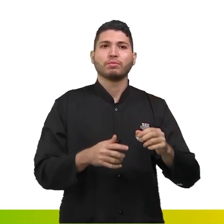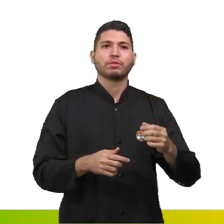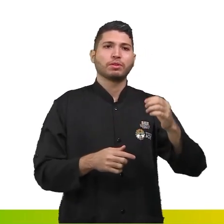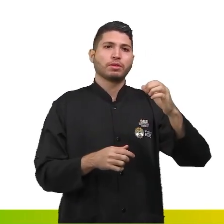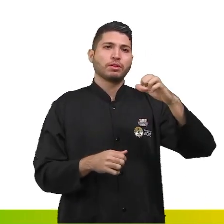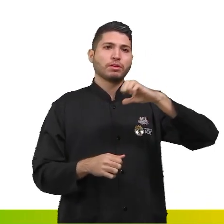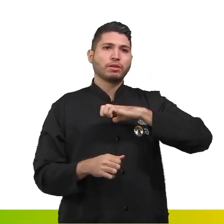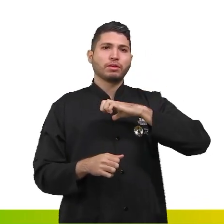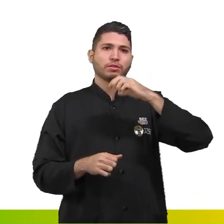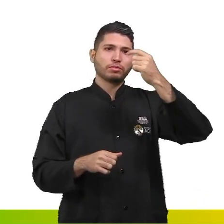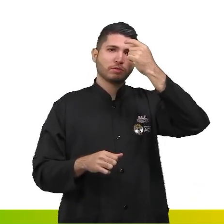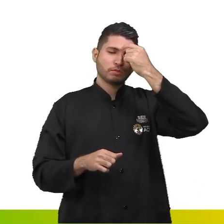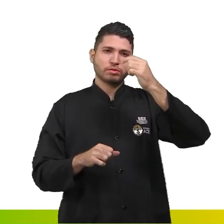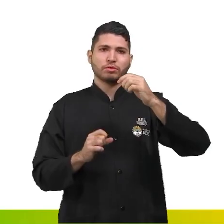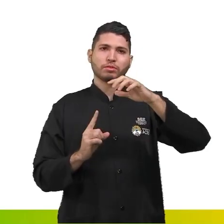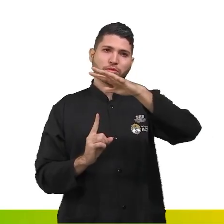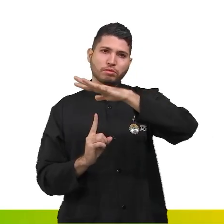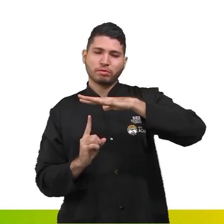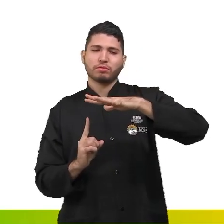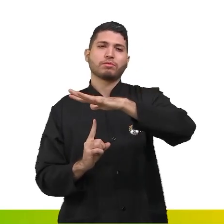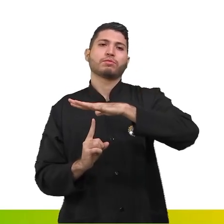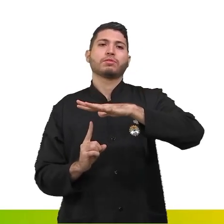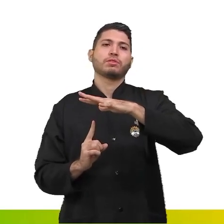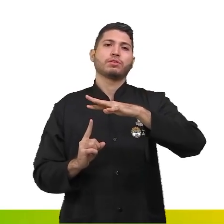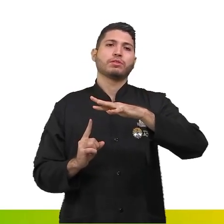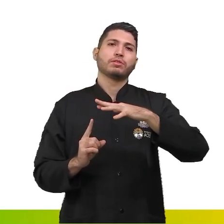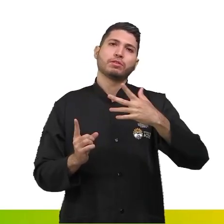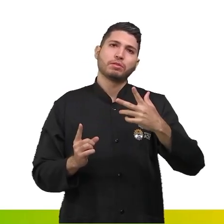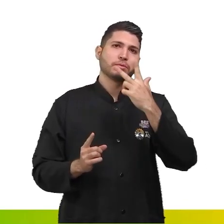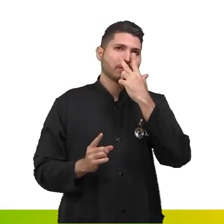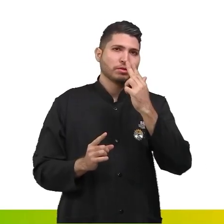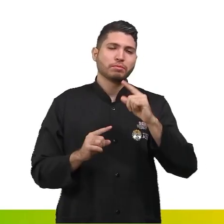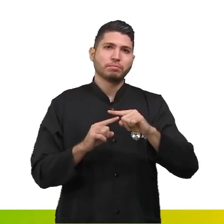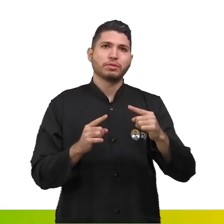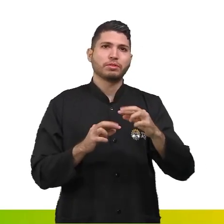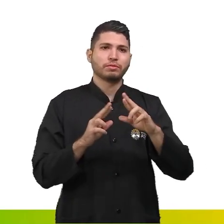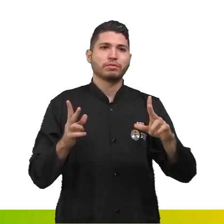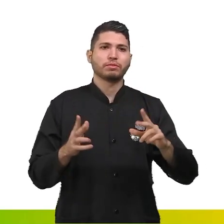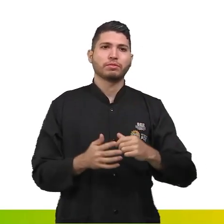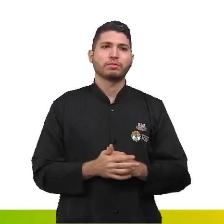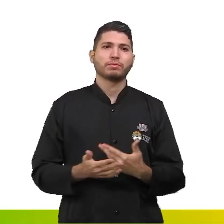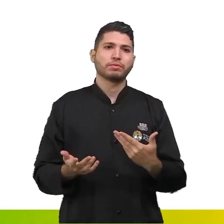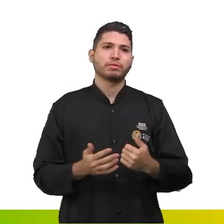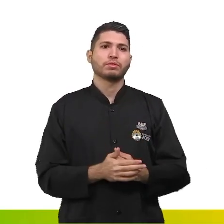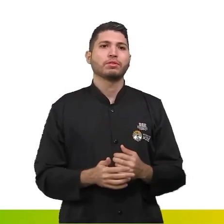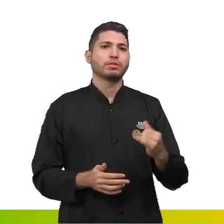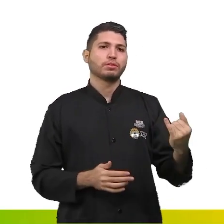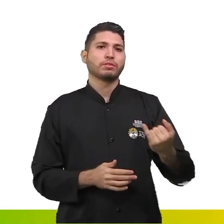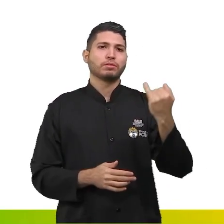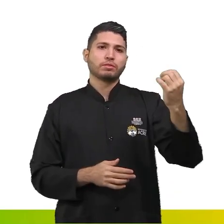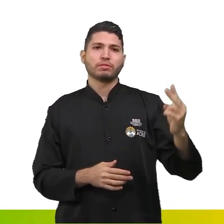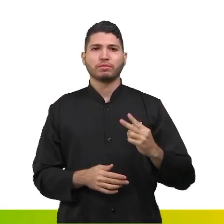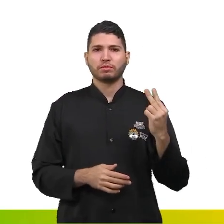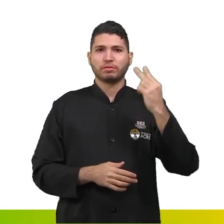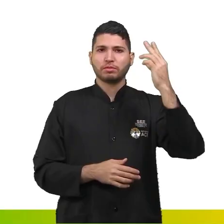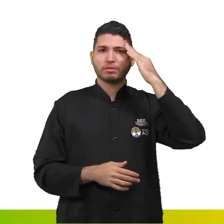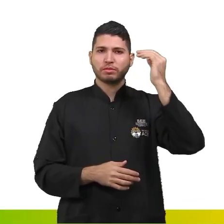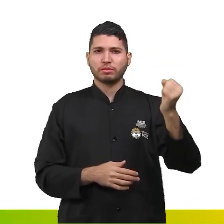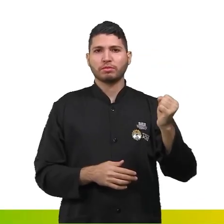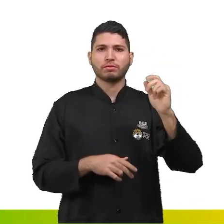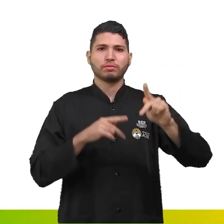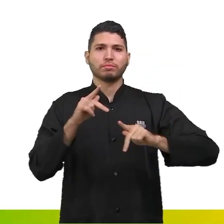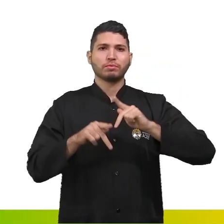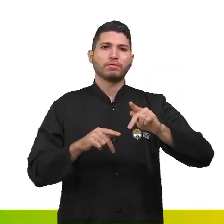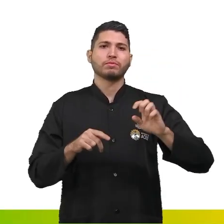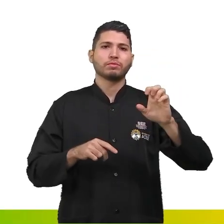parecidas, mas não são exatamente a mesma coisa. Finalmente, a importância de valorizar a sabedoria dos povos não